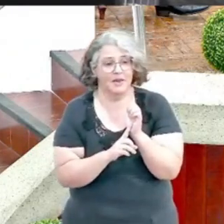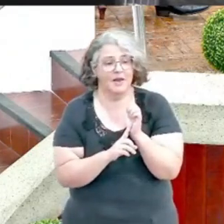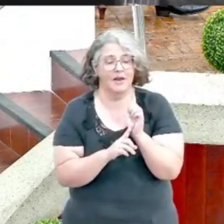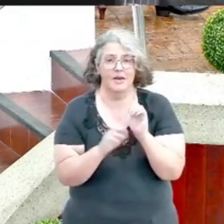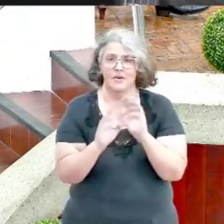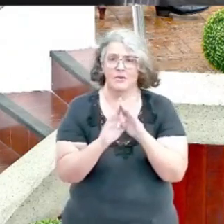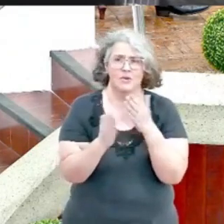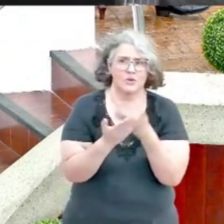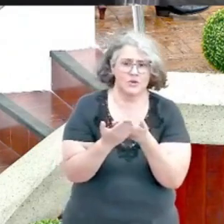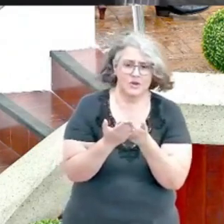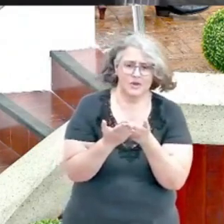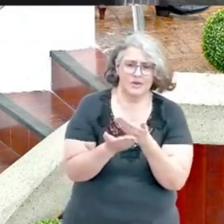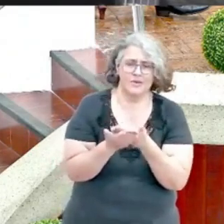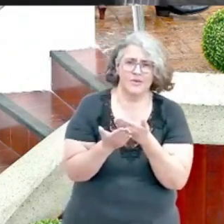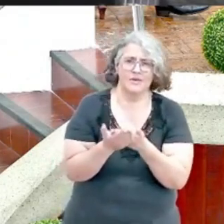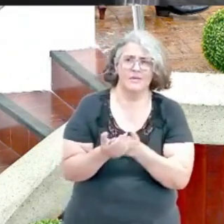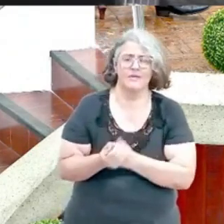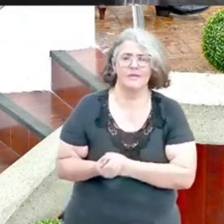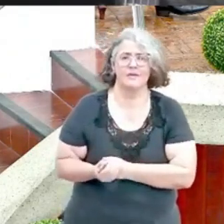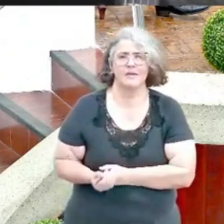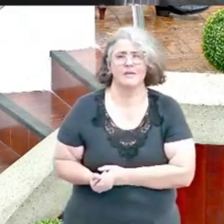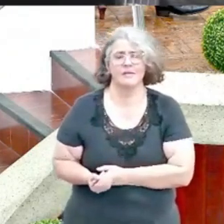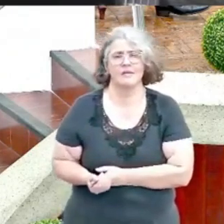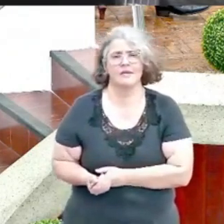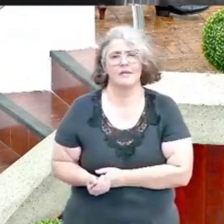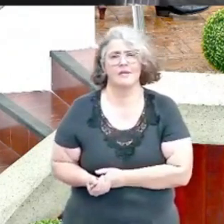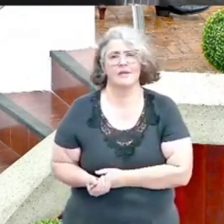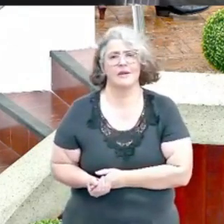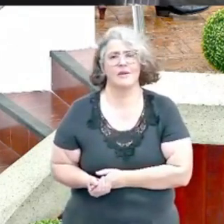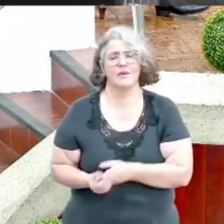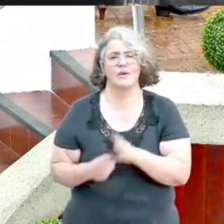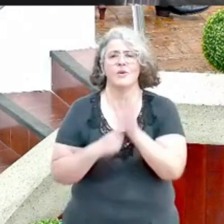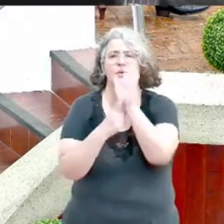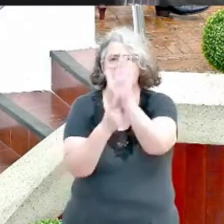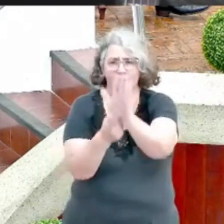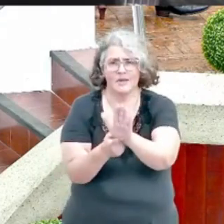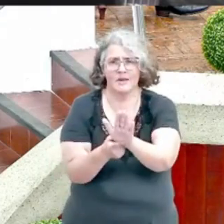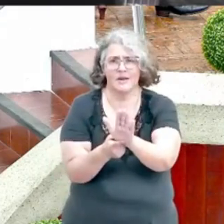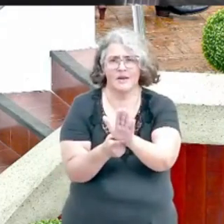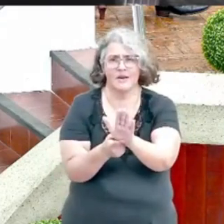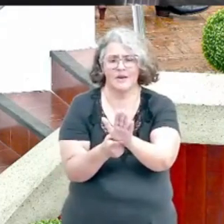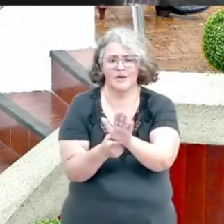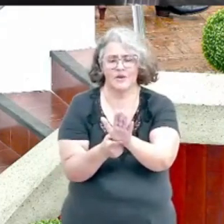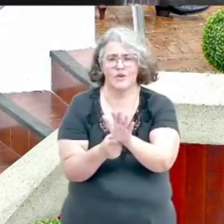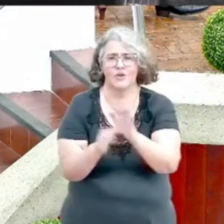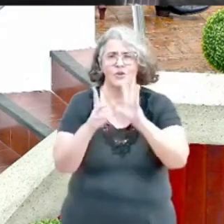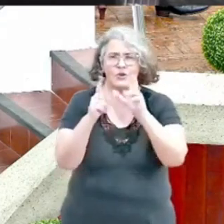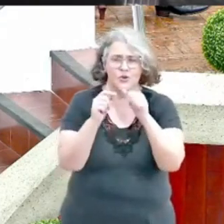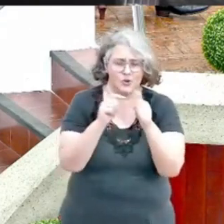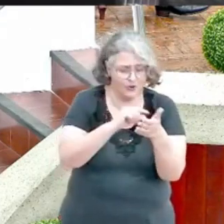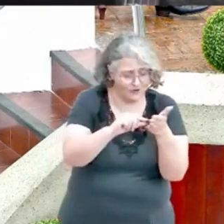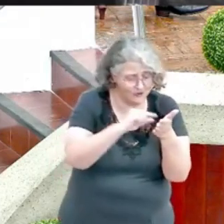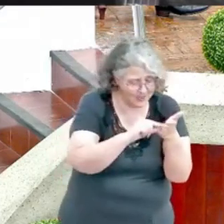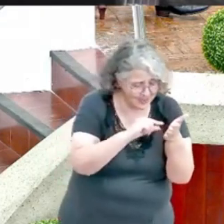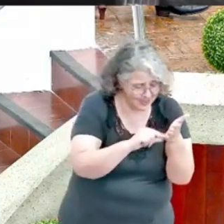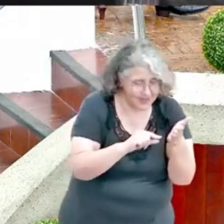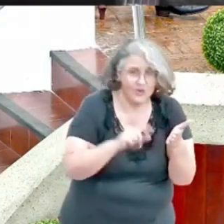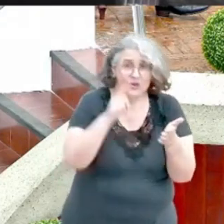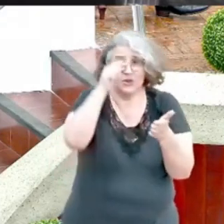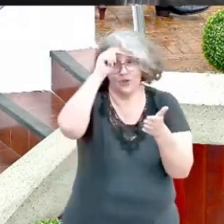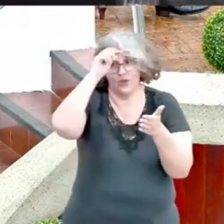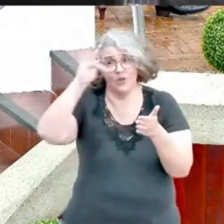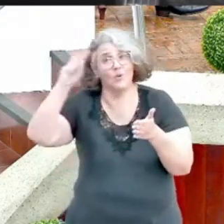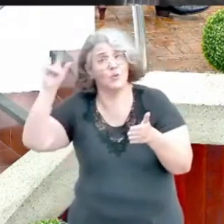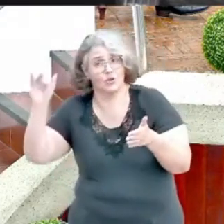Então, eu gostaria de mostrar para os irmãos todos os versículos e a teologia bíblica por trás deste